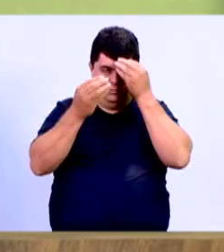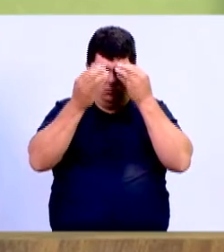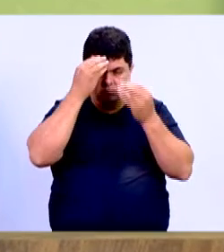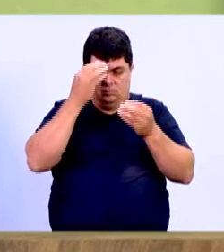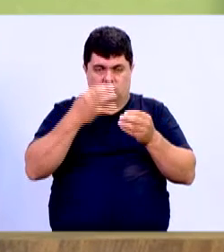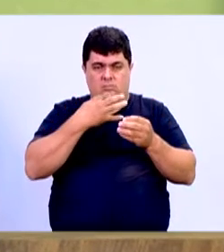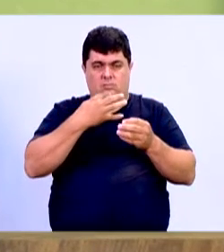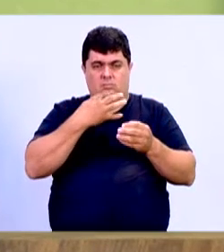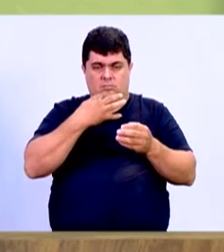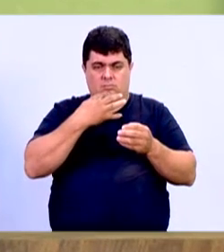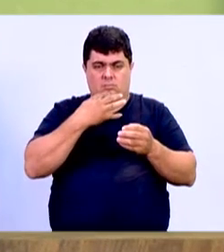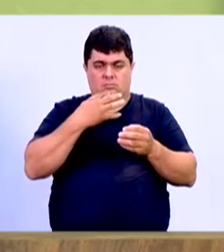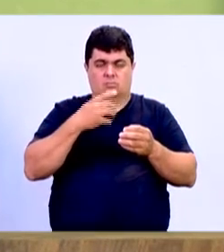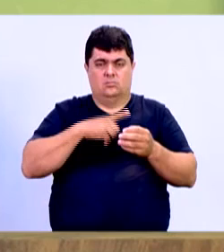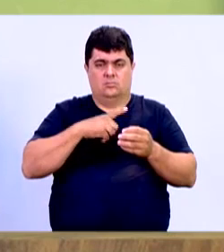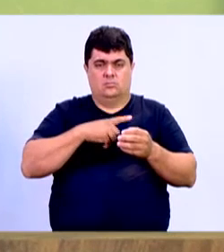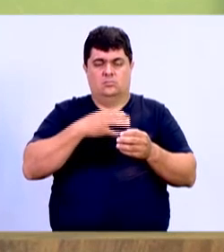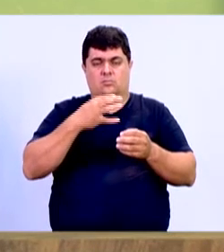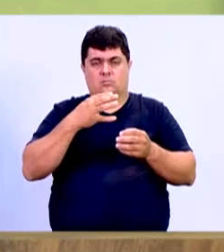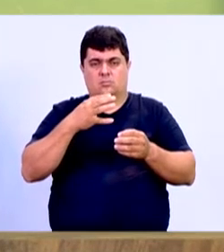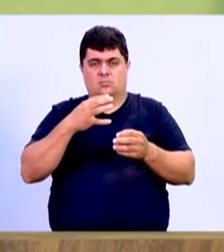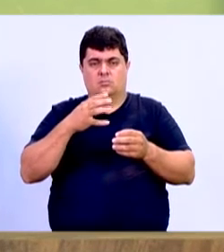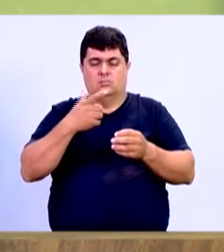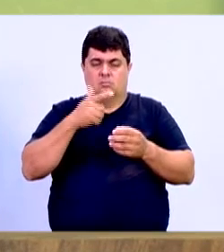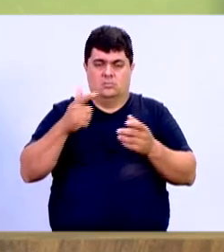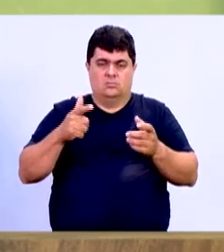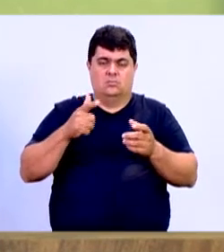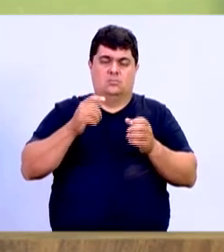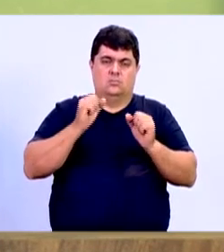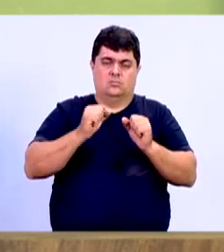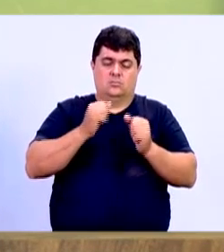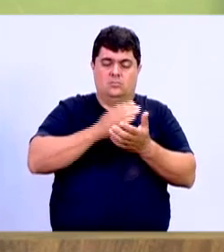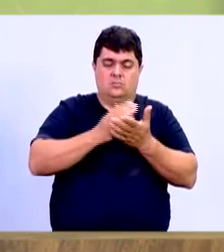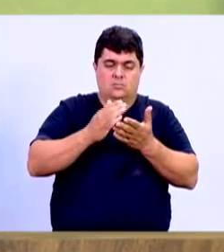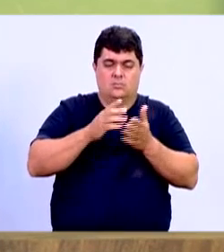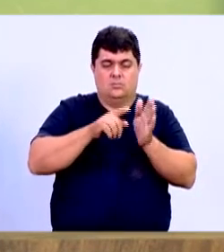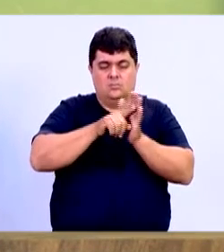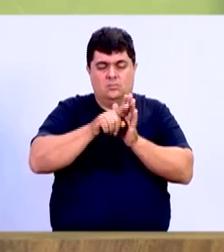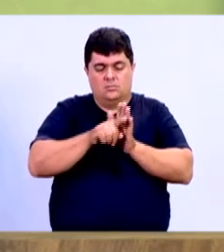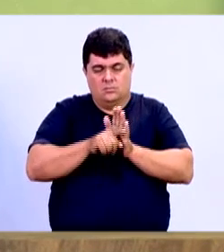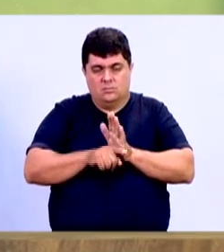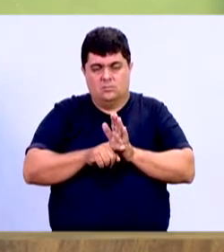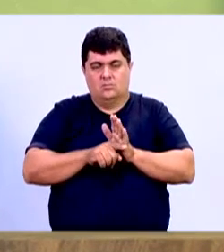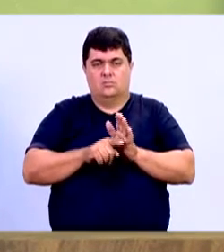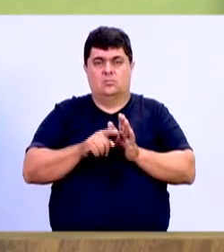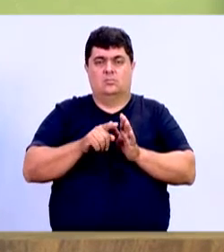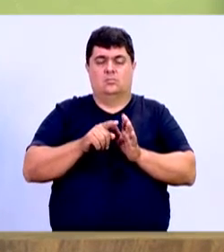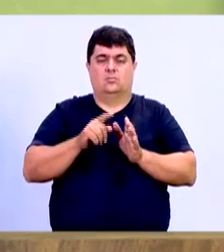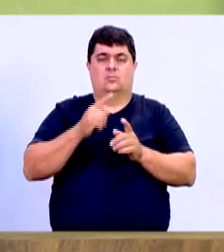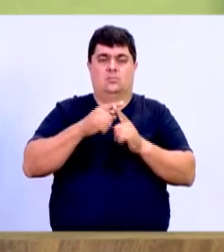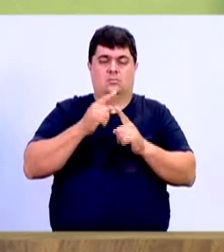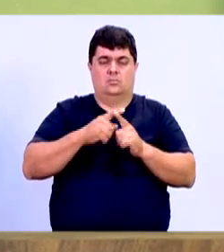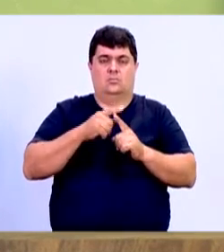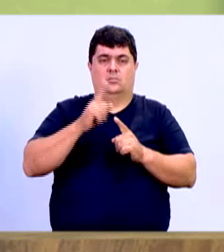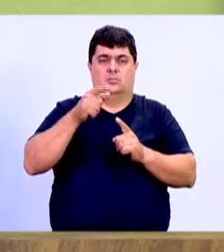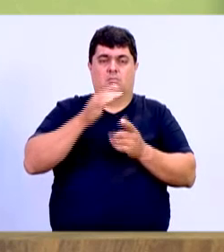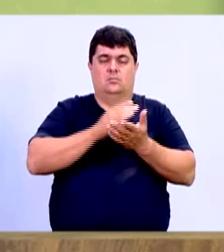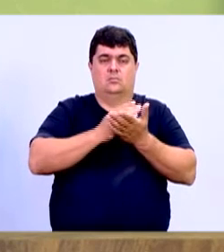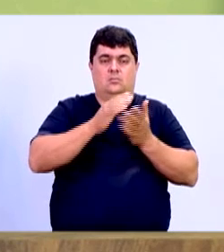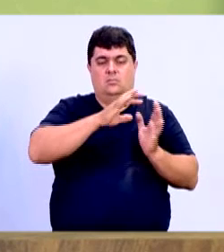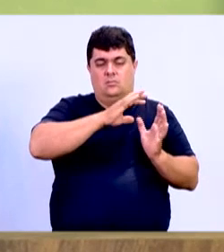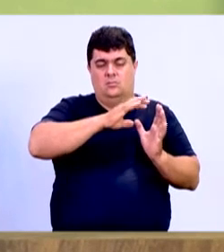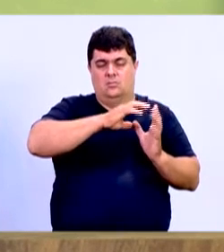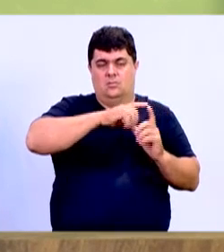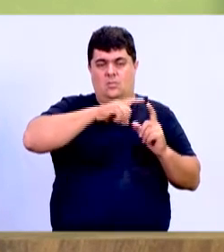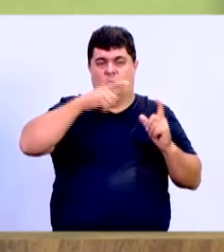de conhecimento que você tem, ou se não tem, para que você comece a pesquisar sobre esse universo, porque é o universo que vocês vão